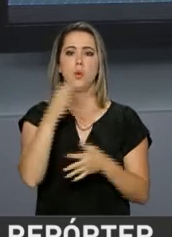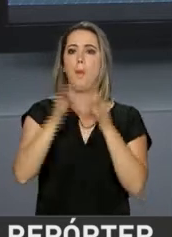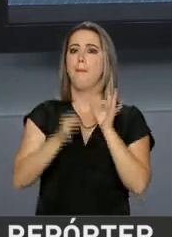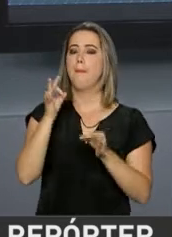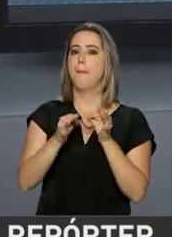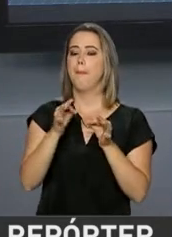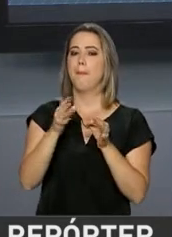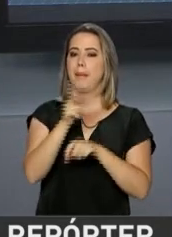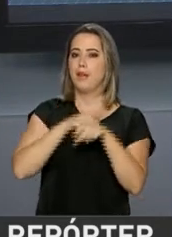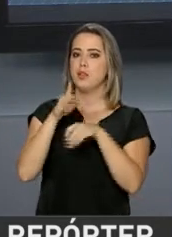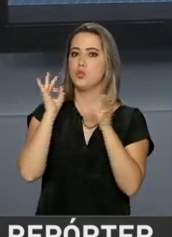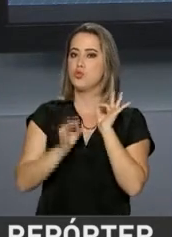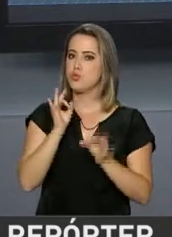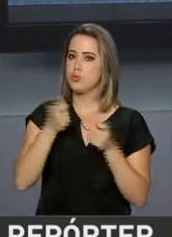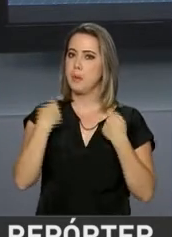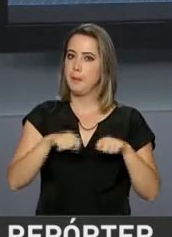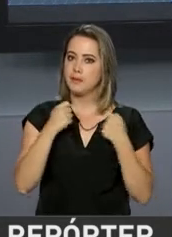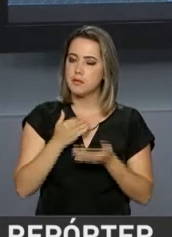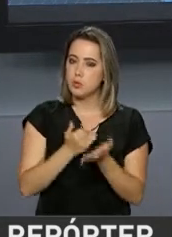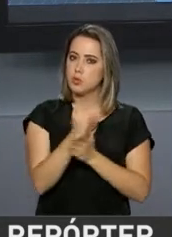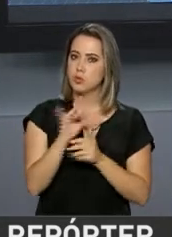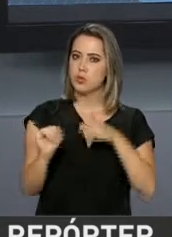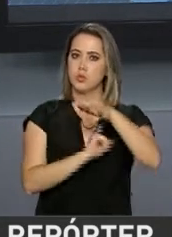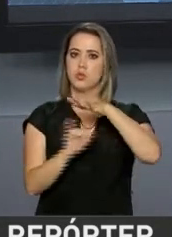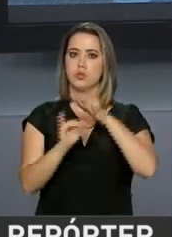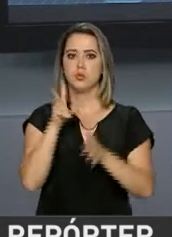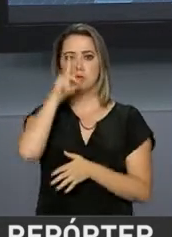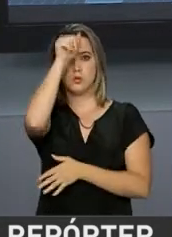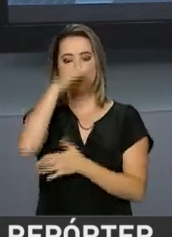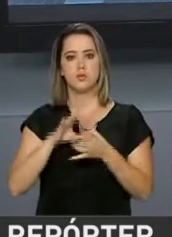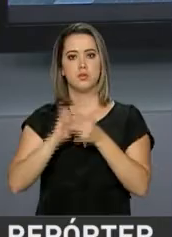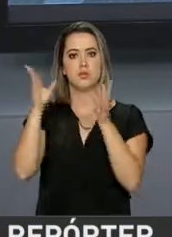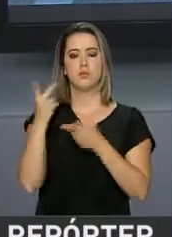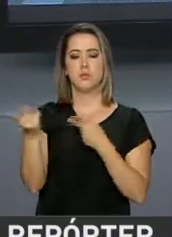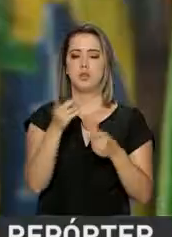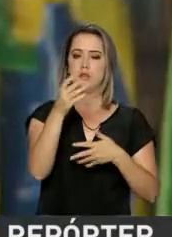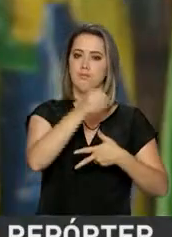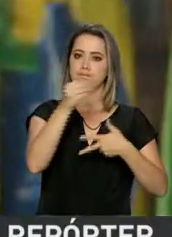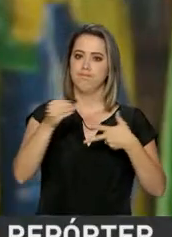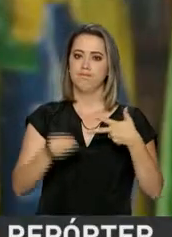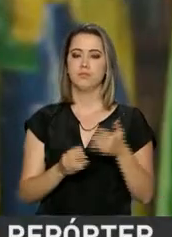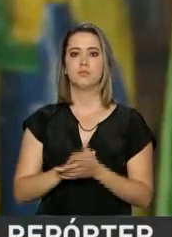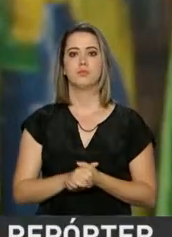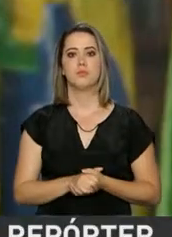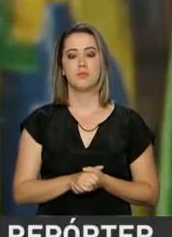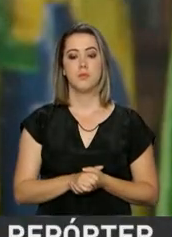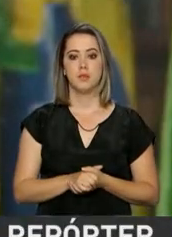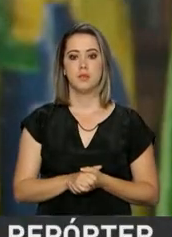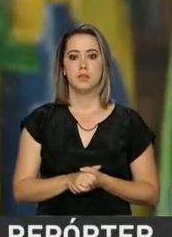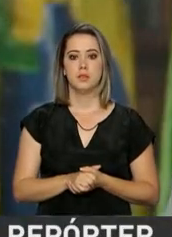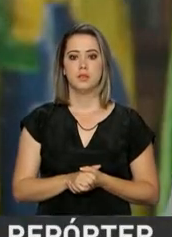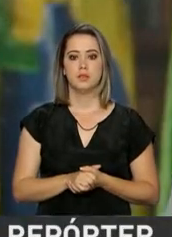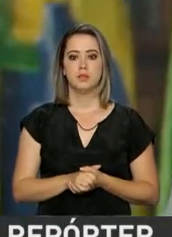é preciso manter as instituições fortes ea independência entre os poderes às